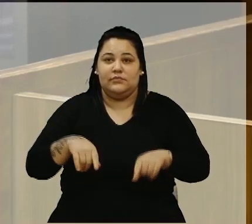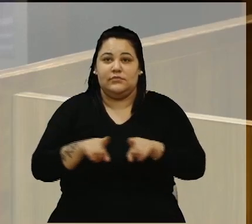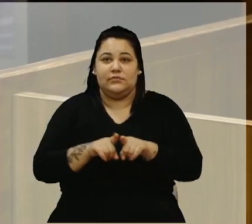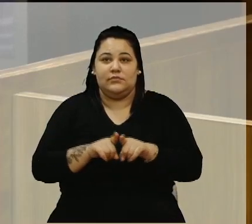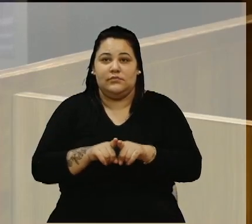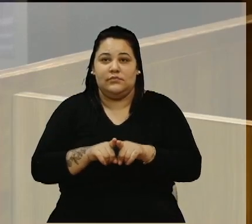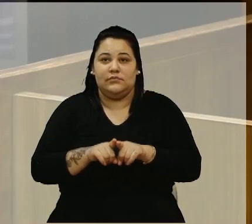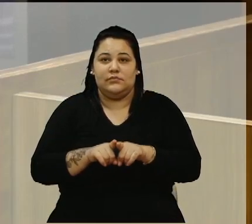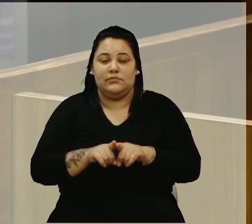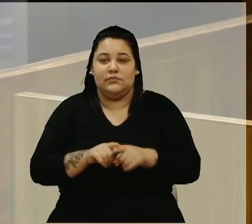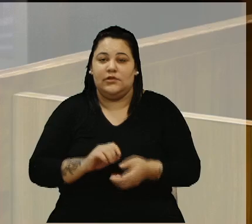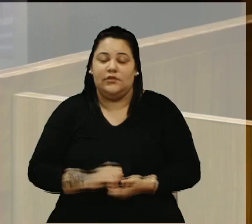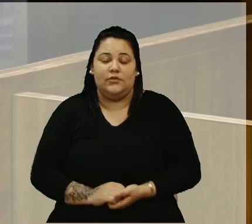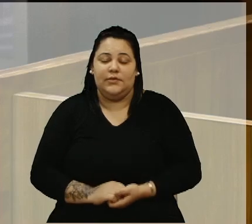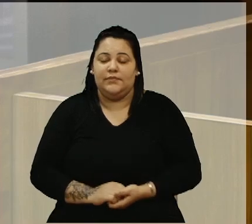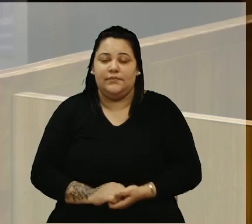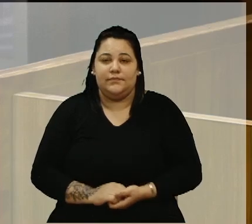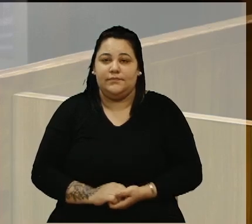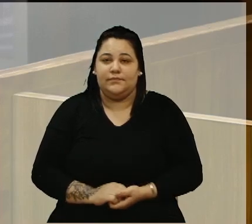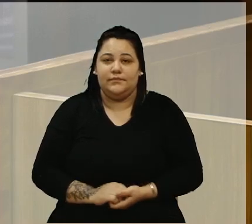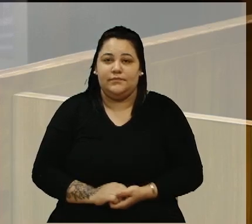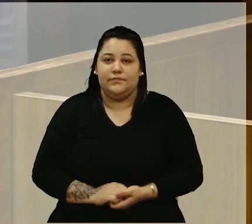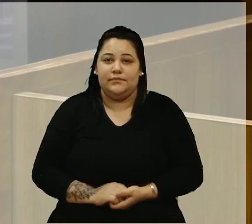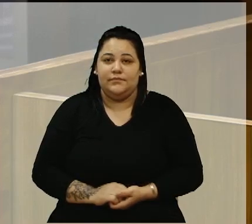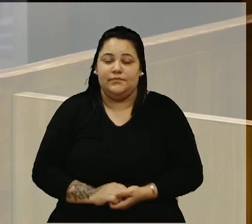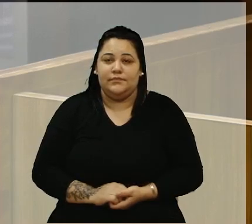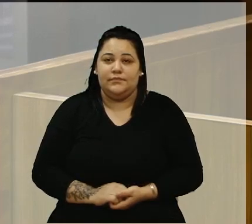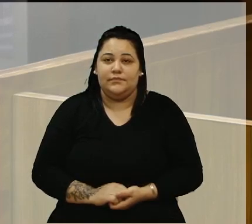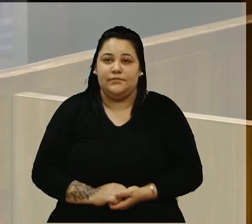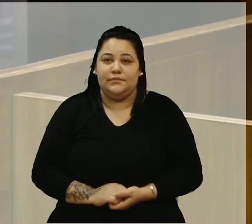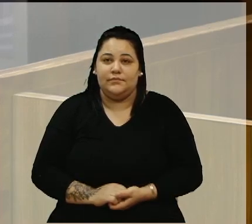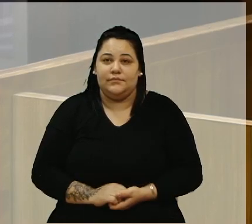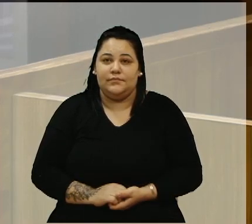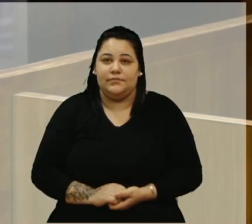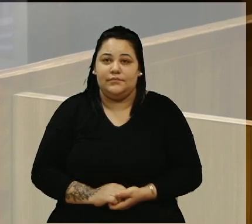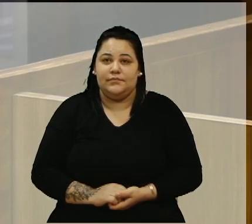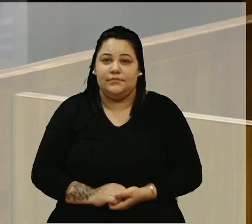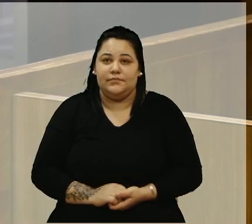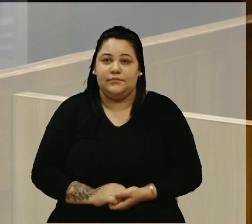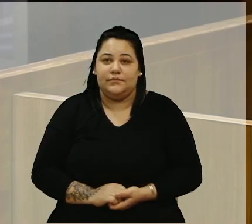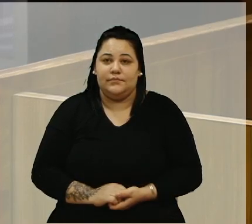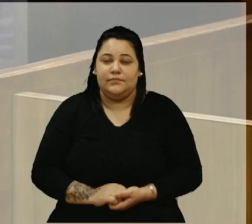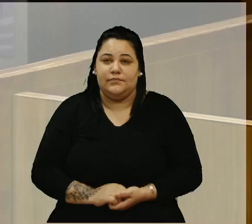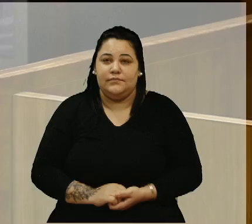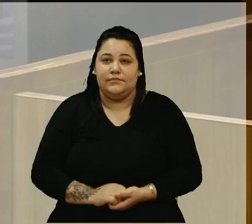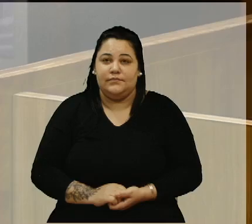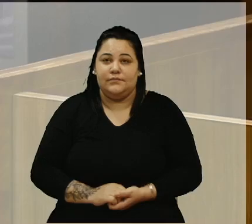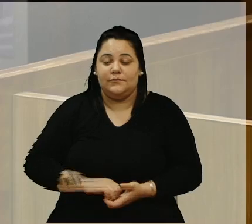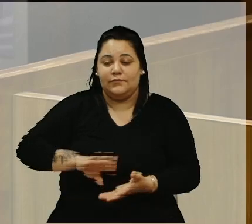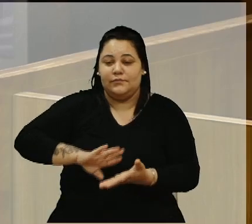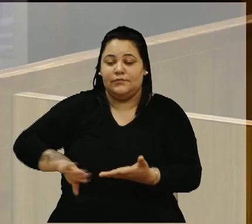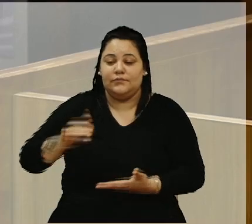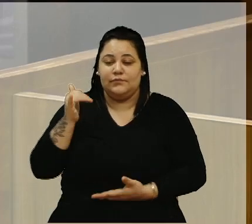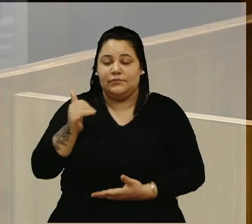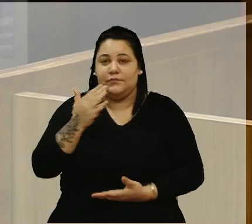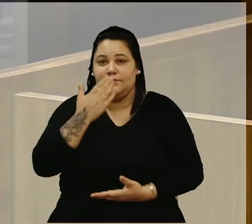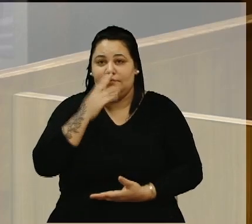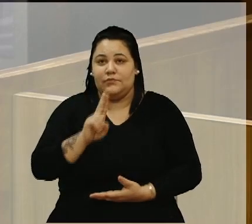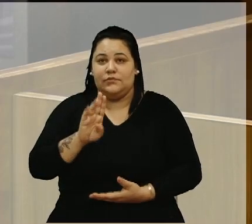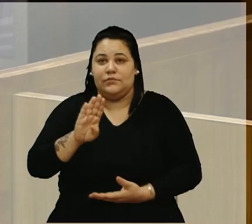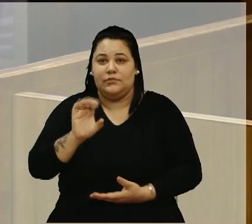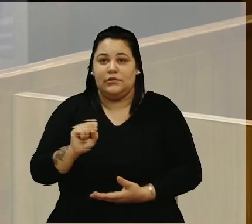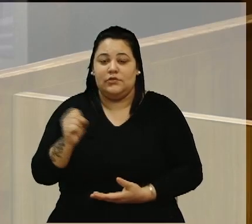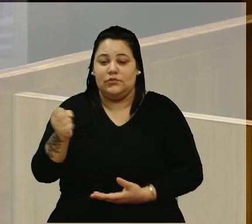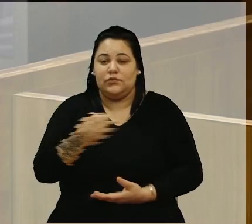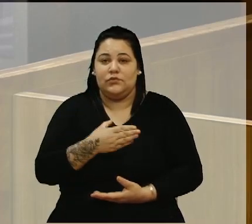Não retirar o ônibus da frente ao UBS, um novo laudo